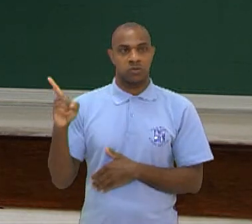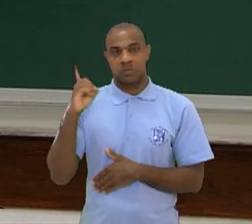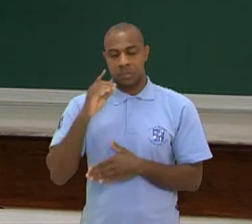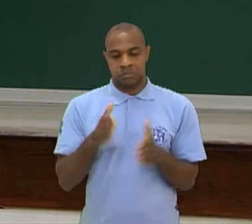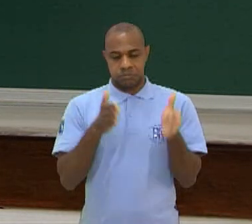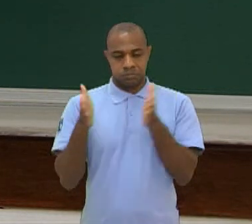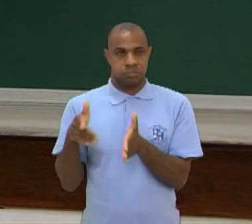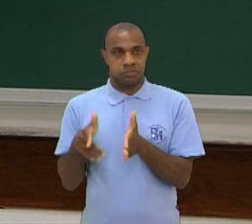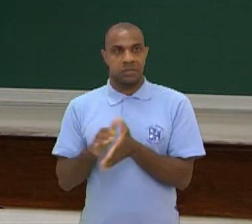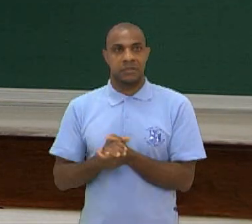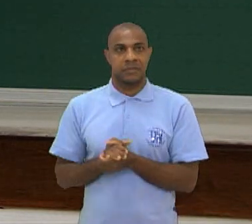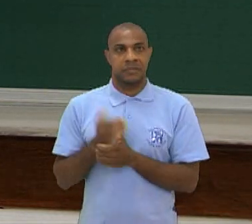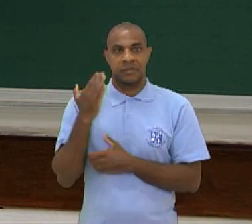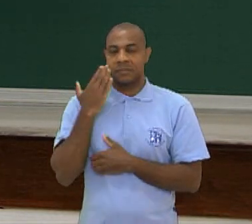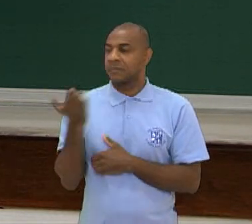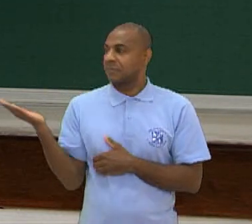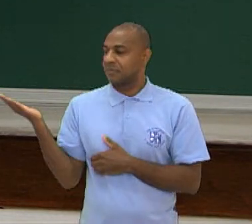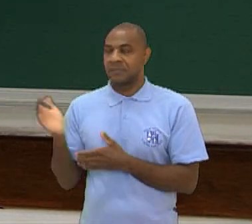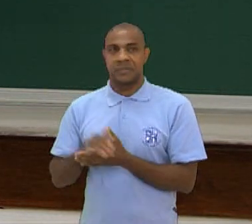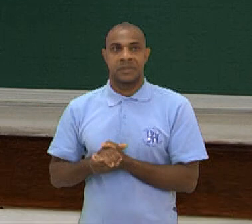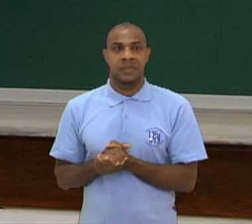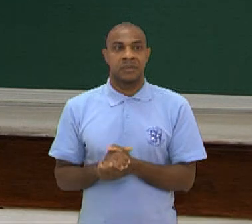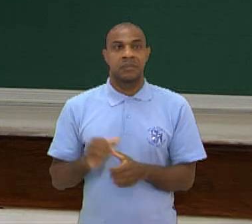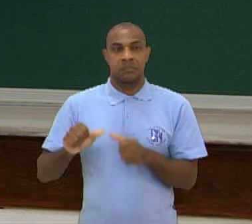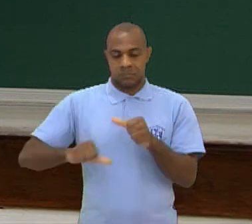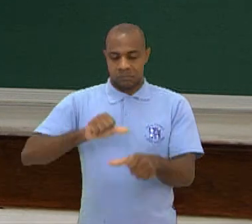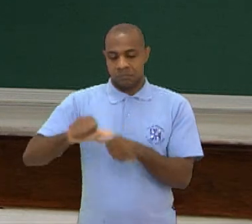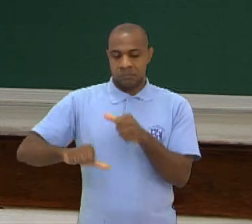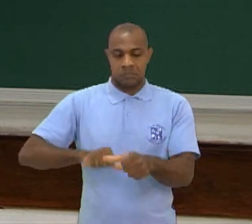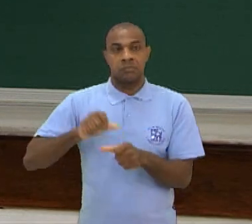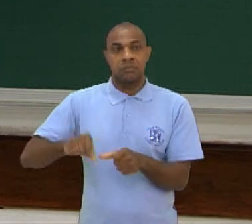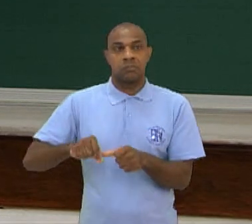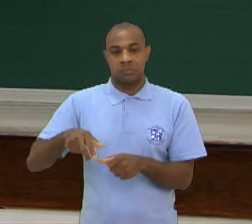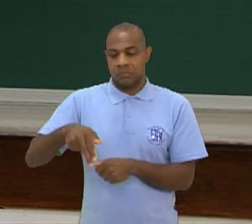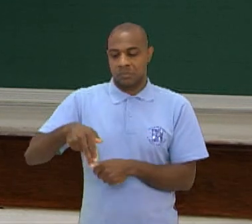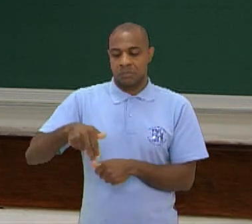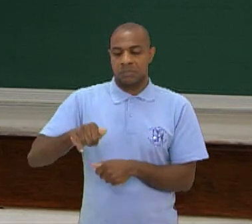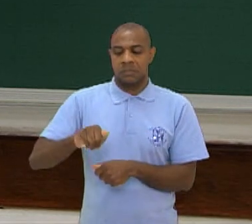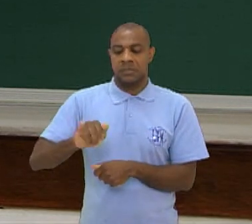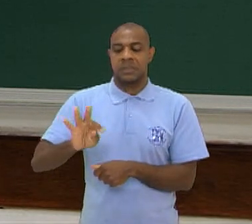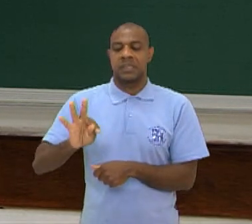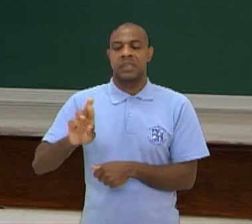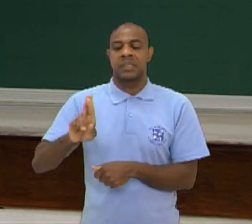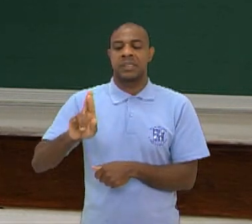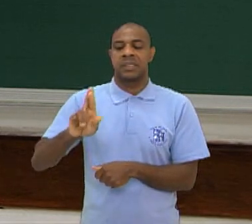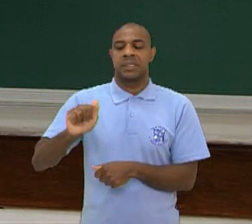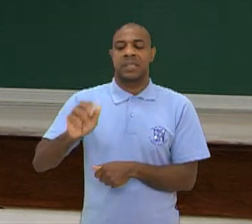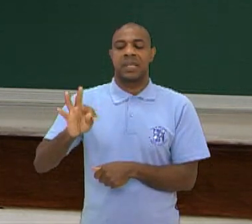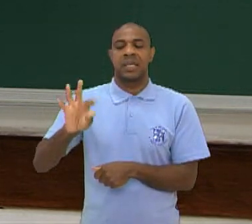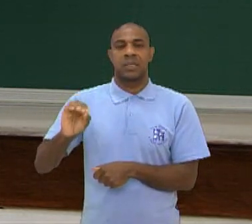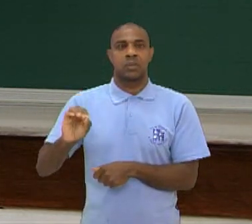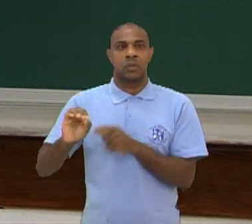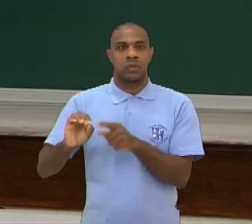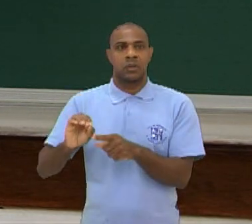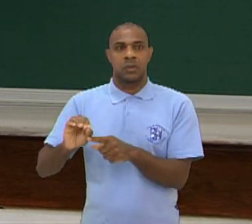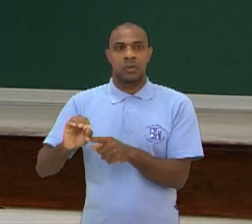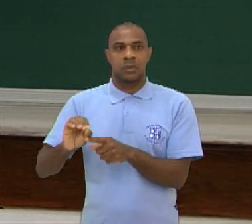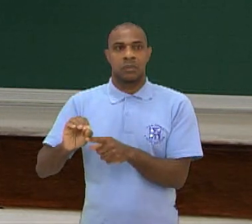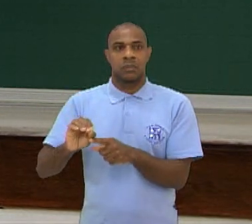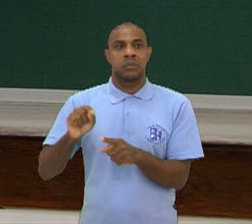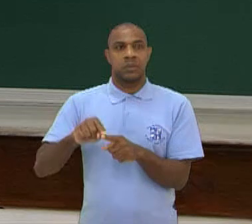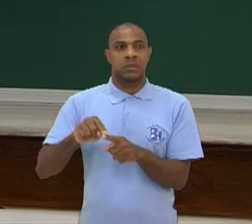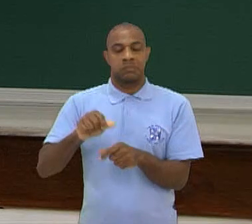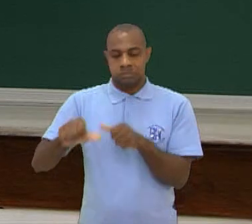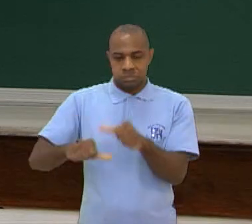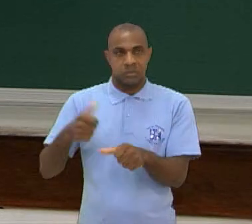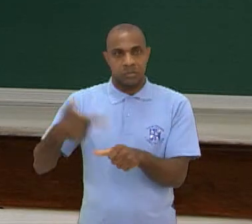é a desnitrificação. Essa etapa é transformado o nitrato, convertido novamente em nitrogênio atmosférico, tá?